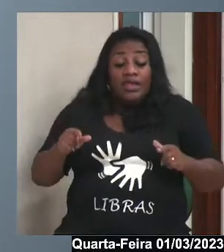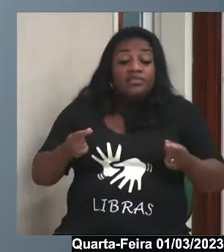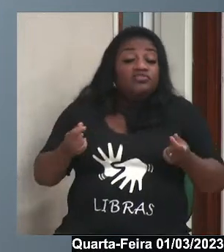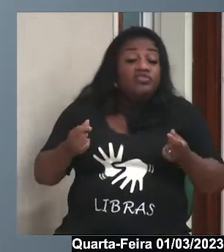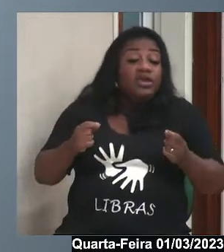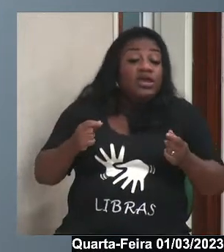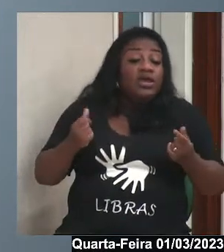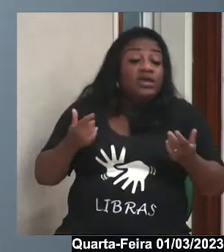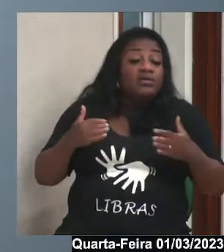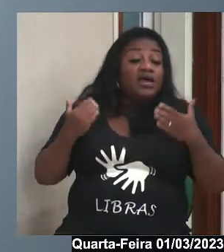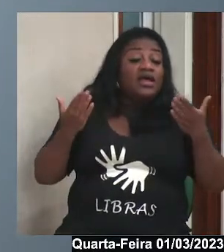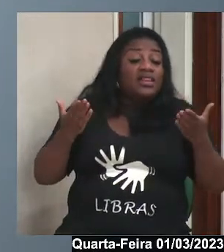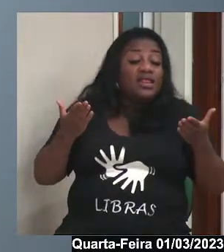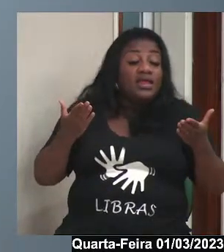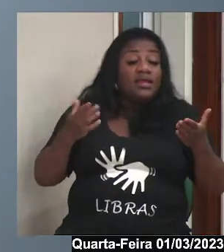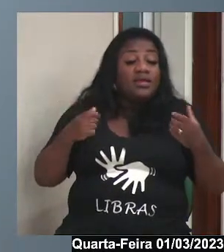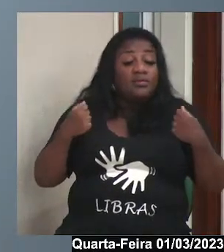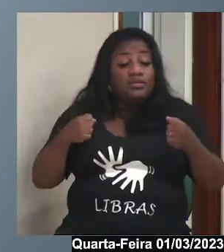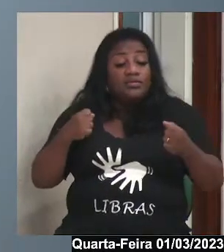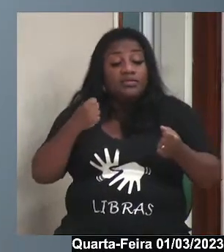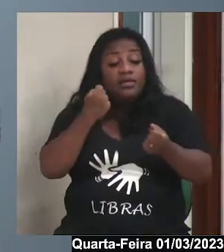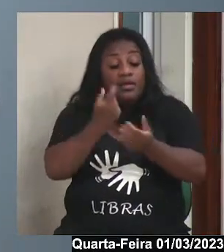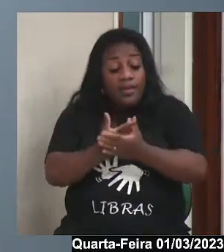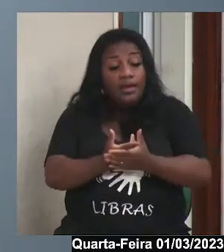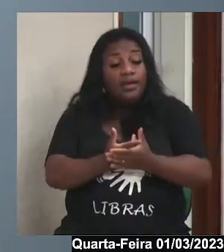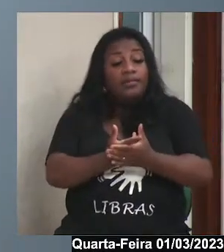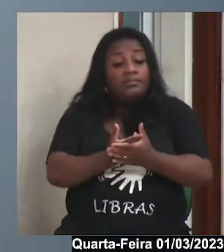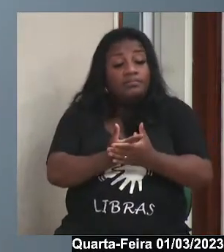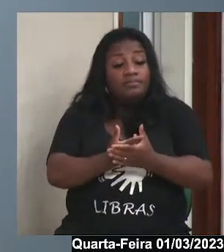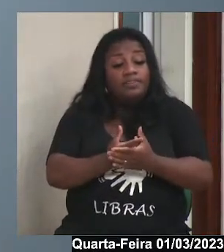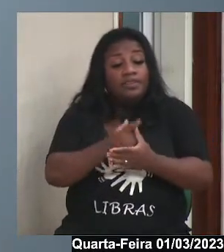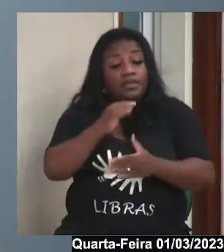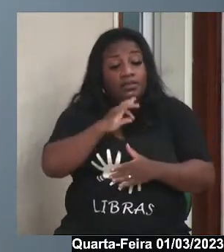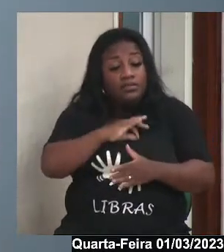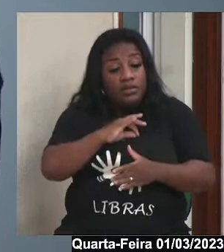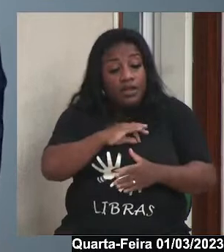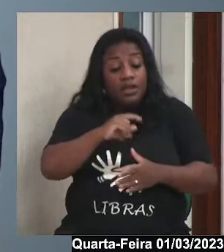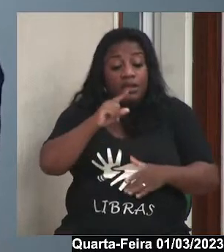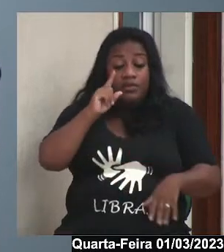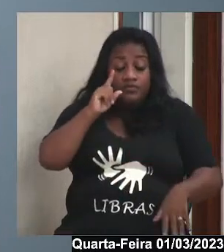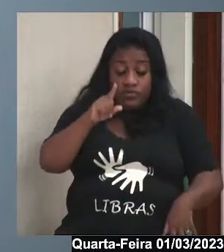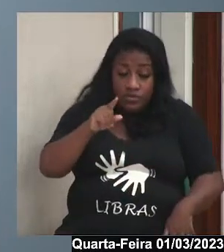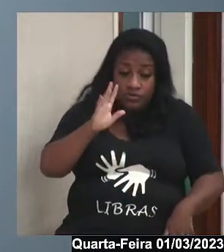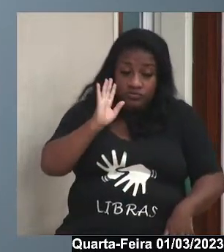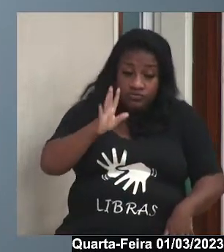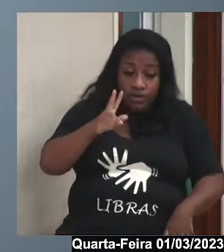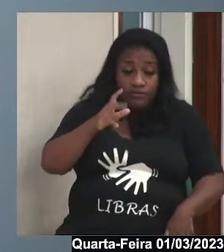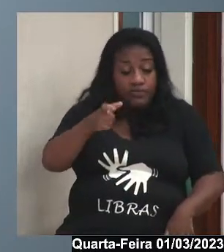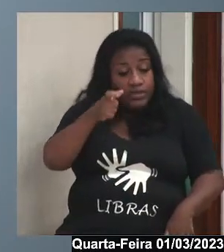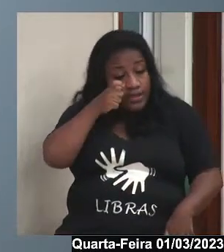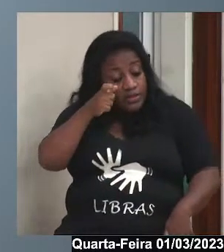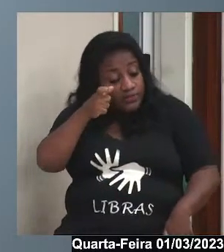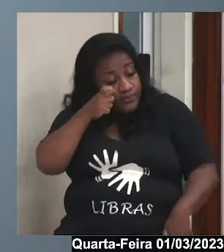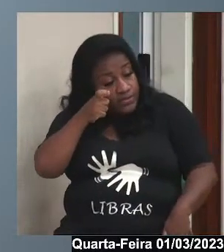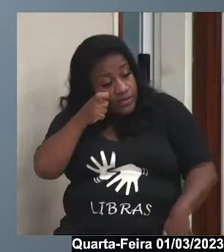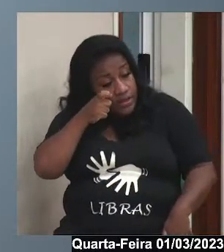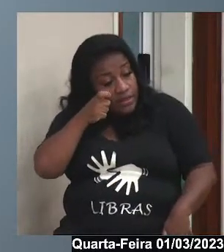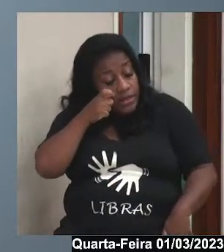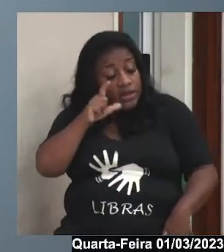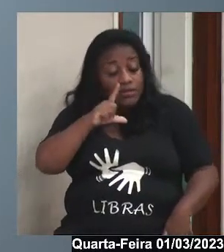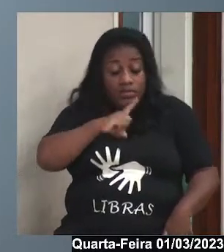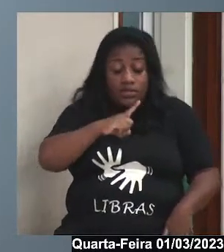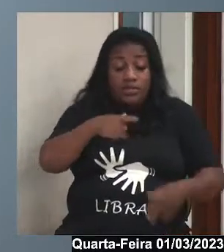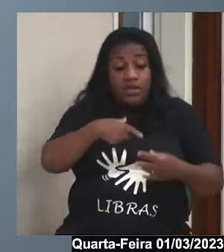está em caixa e, prefeito, o senhor precisa pagar. Não tem o que fazer. O senhor foi votado, foi reconhecido prefeito e tem